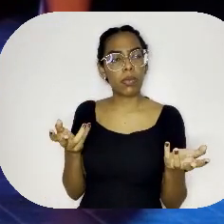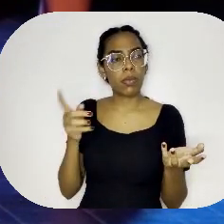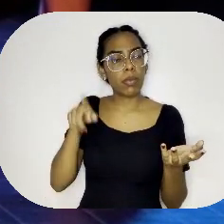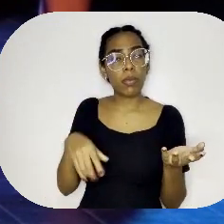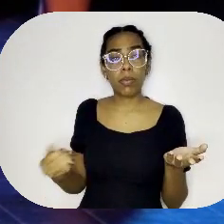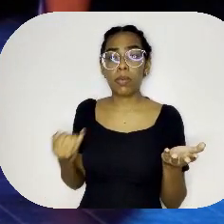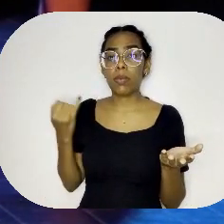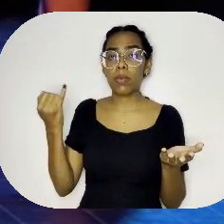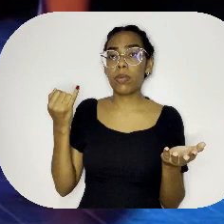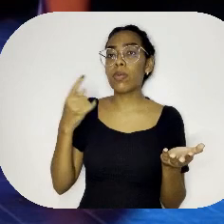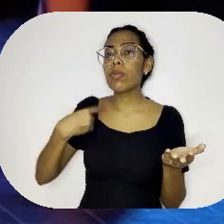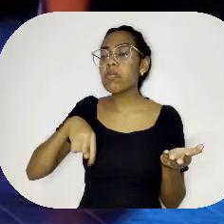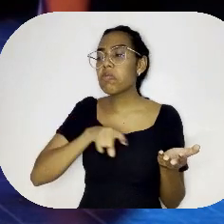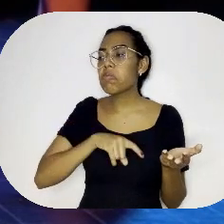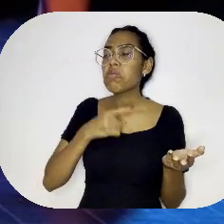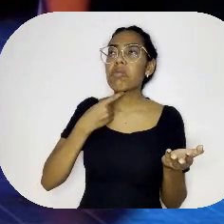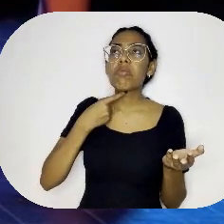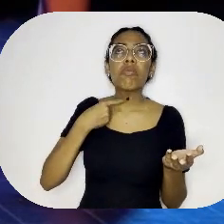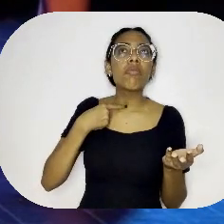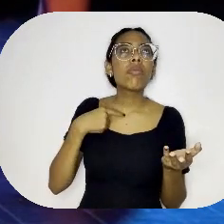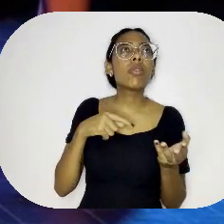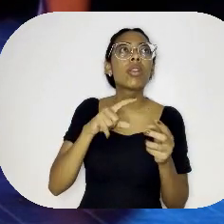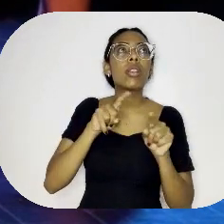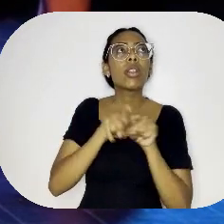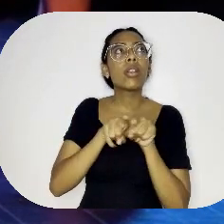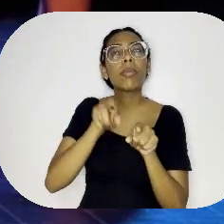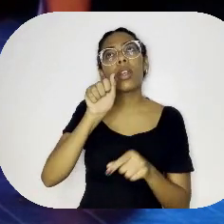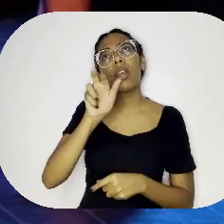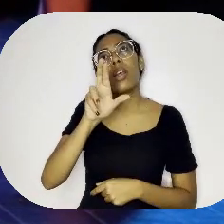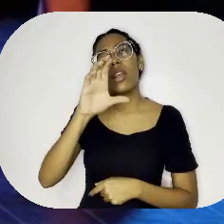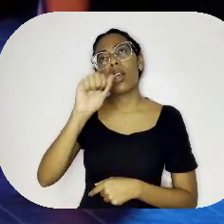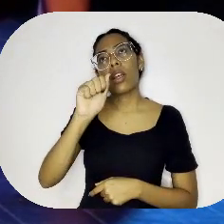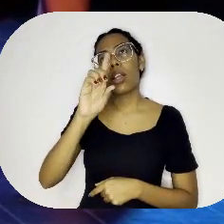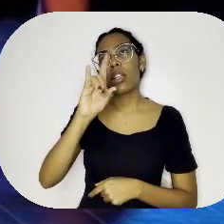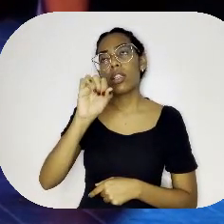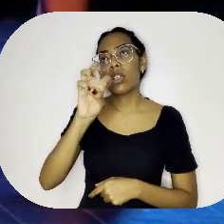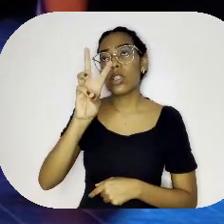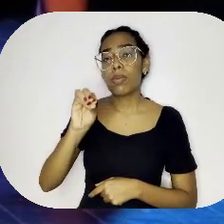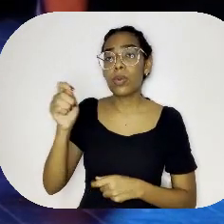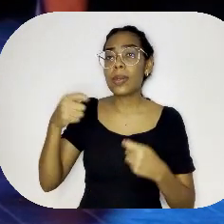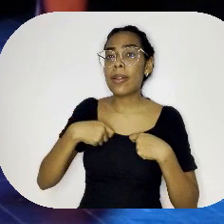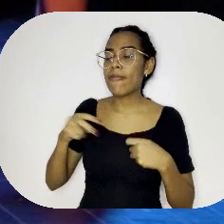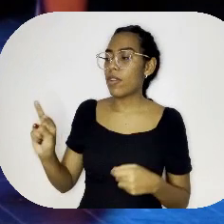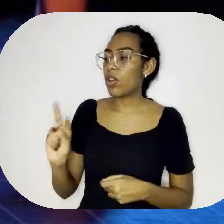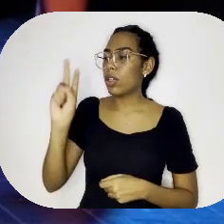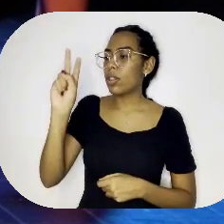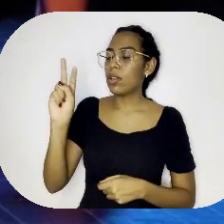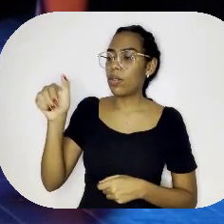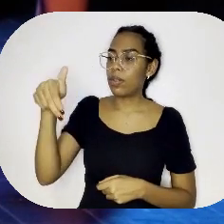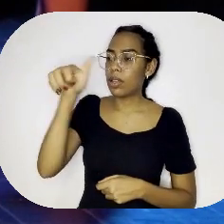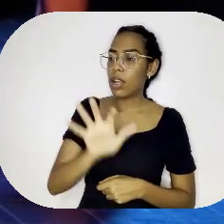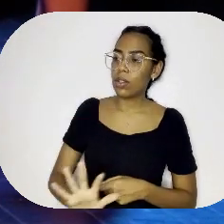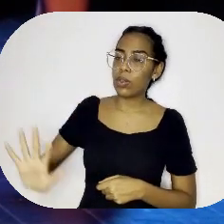presente no livro Marília de Disseu, do Tomásio Gonzaga. Ah, pra mim servem quaisquer um dos poetas do